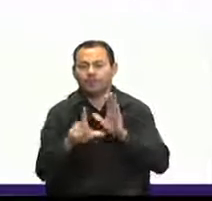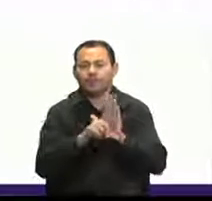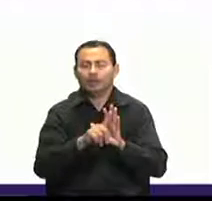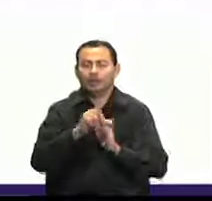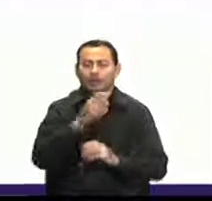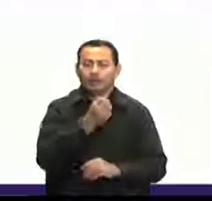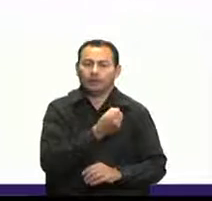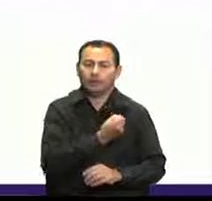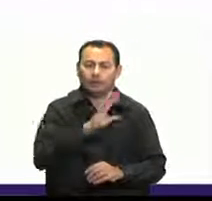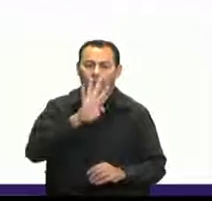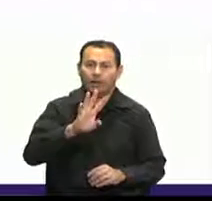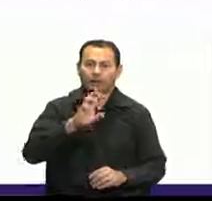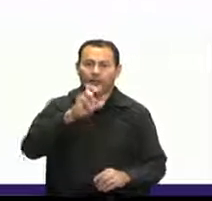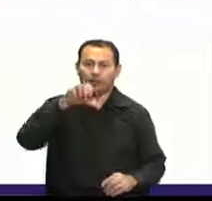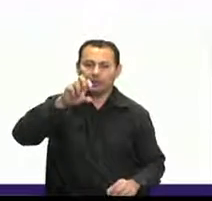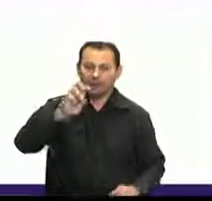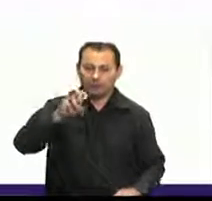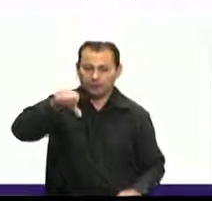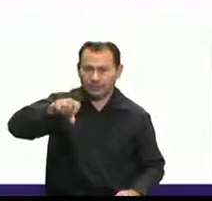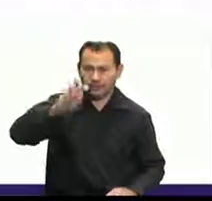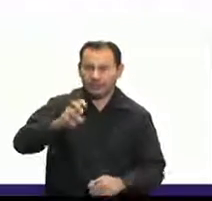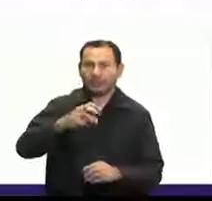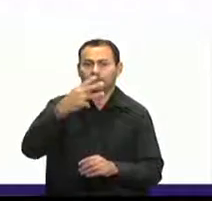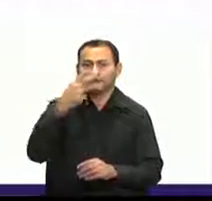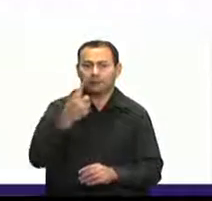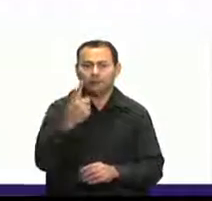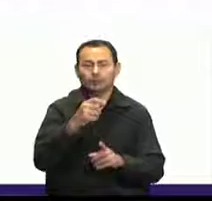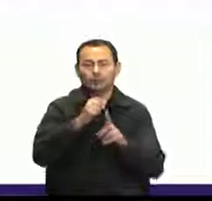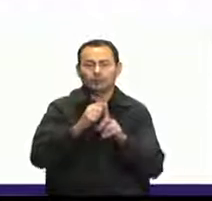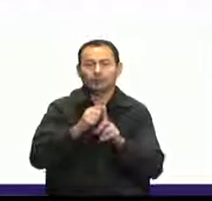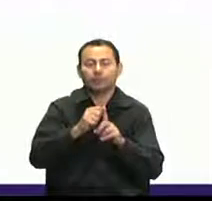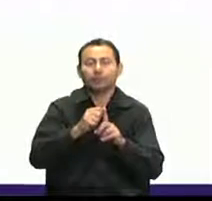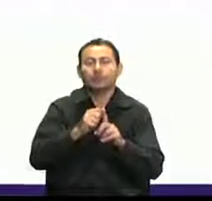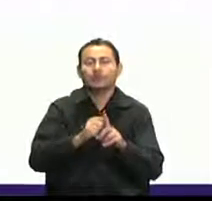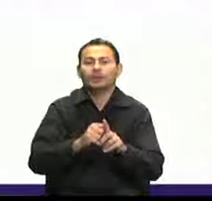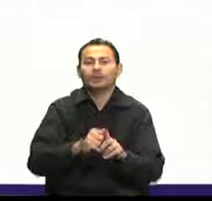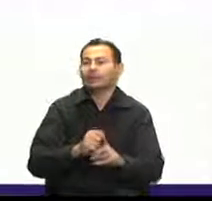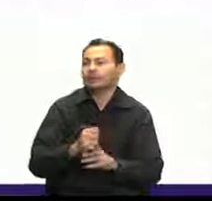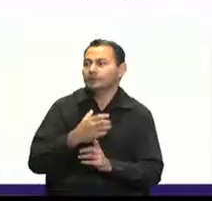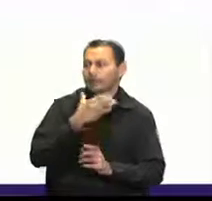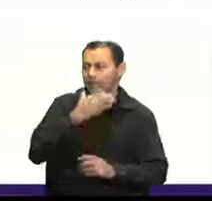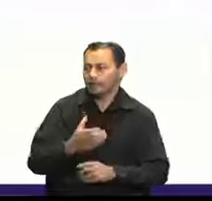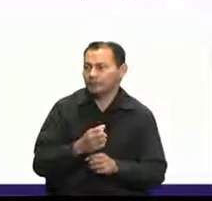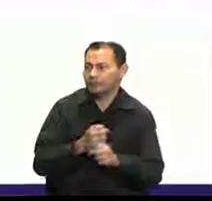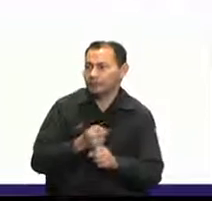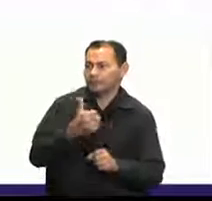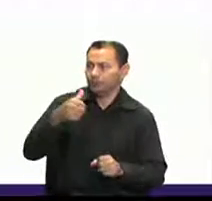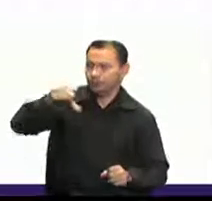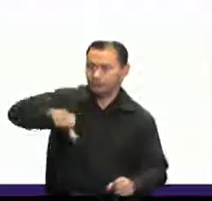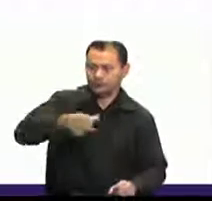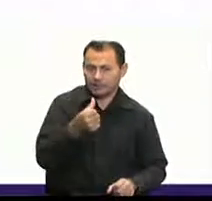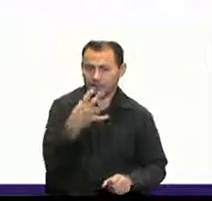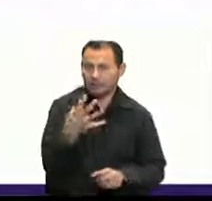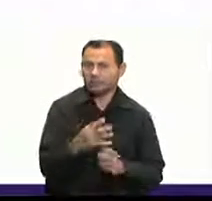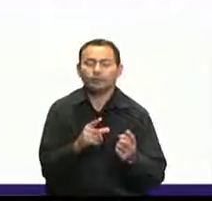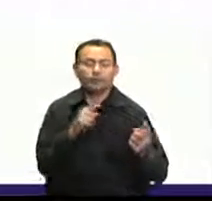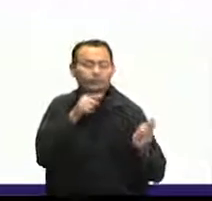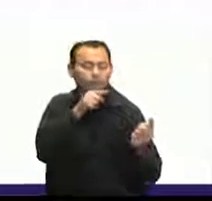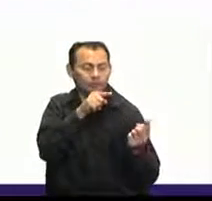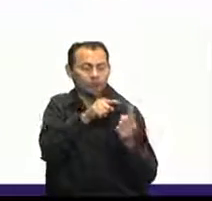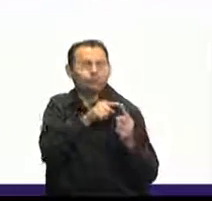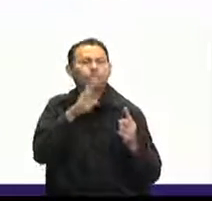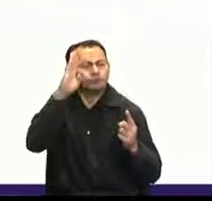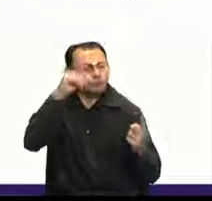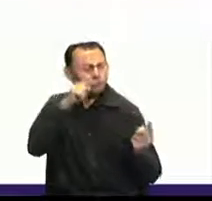número 4.595 de 31 de dezembro 64 que estabelece como objetivo principal finalidade de